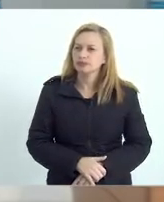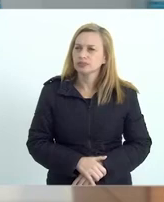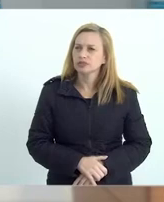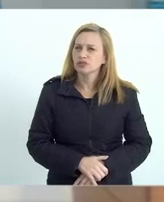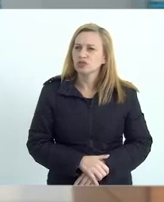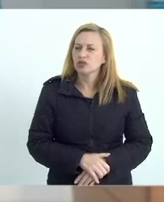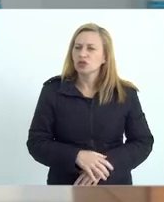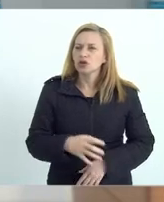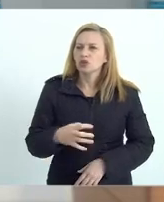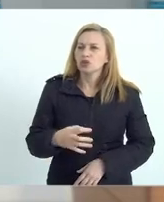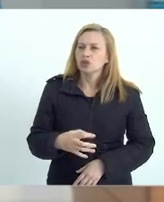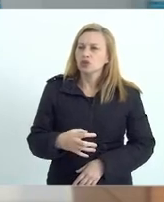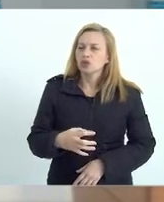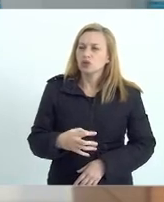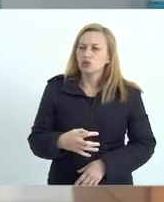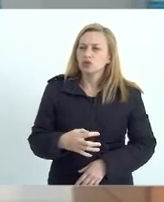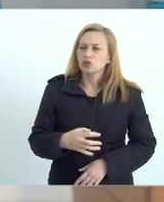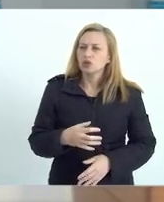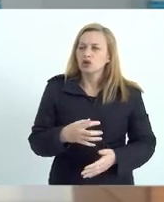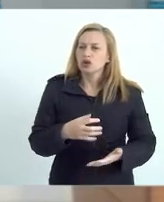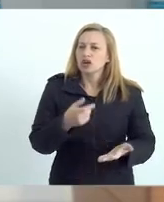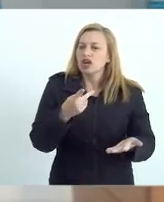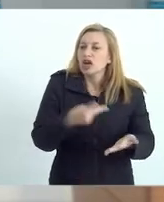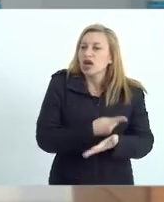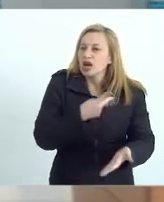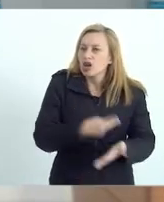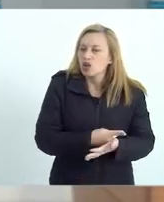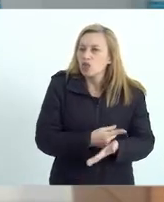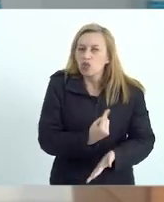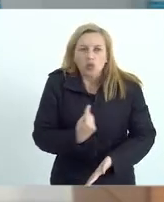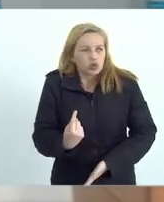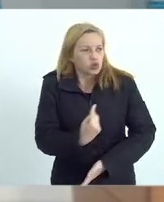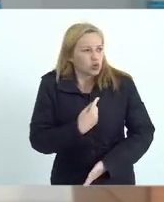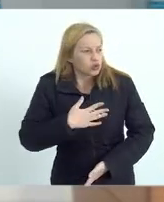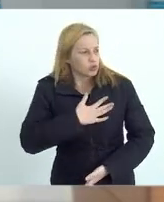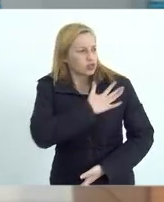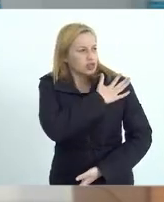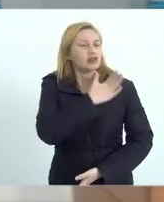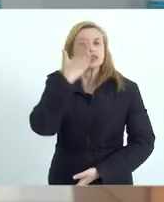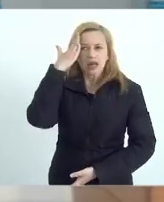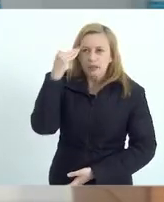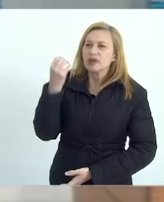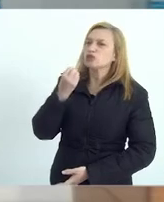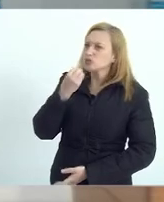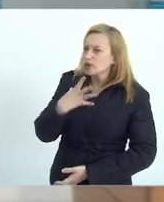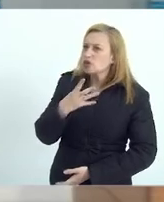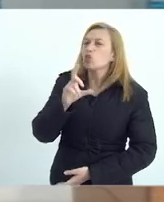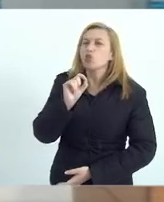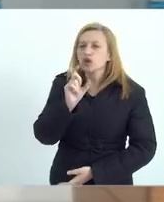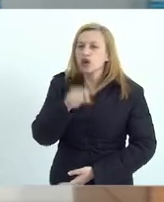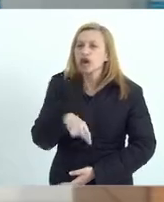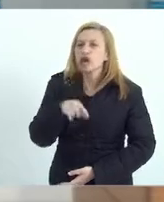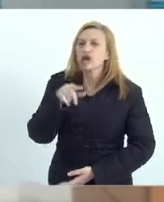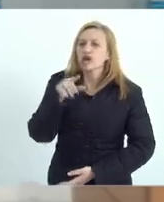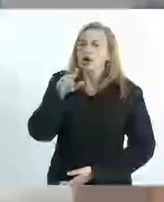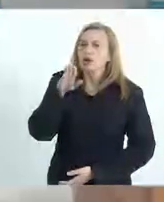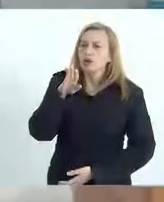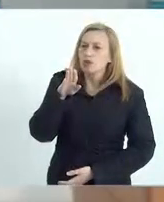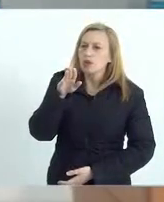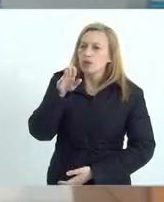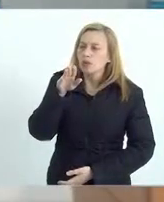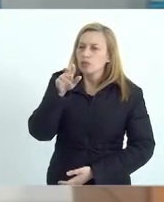punição geográfica como nós militares sabemos muito bem o que é a punição geográfica no meu